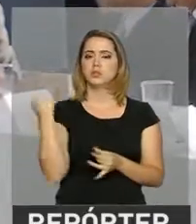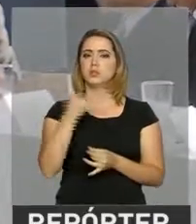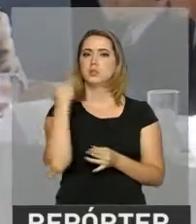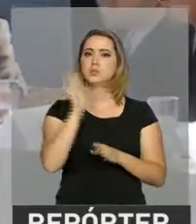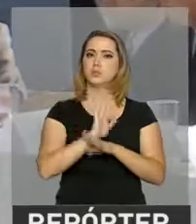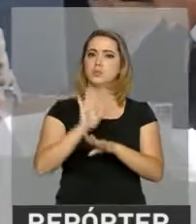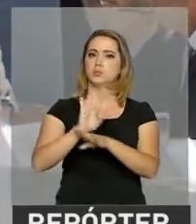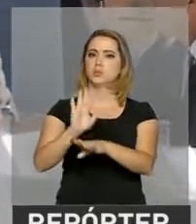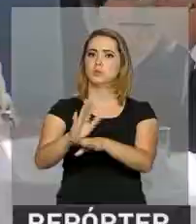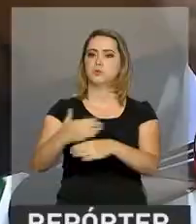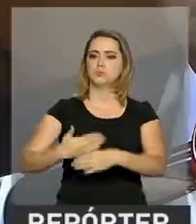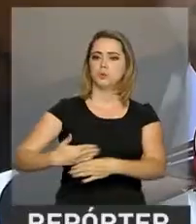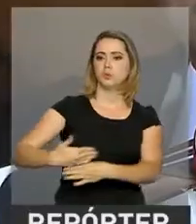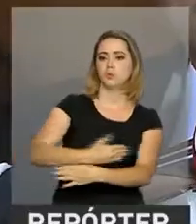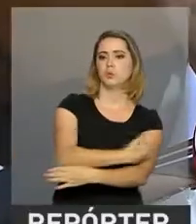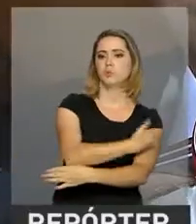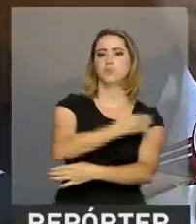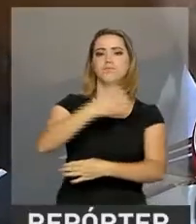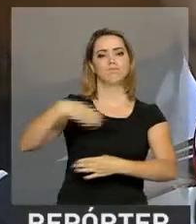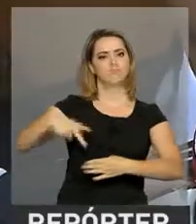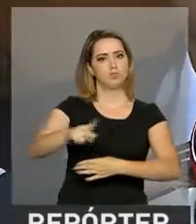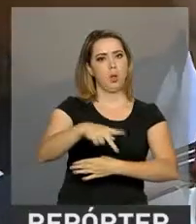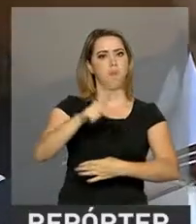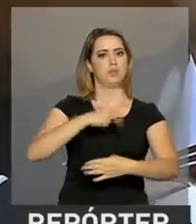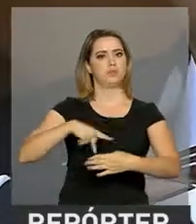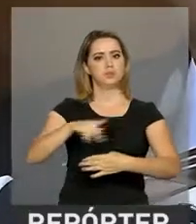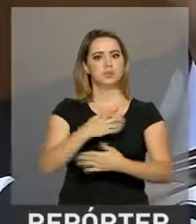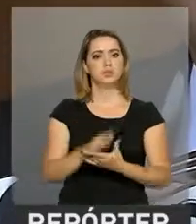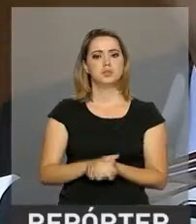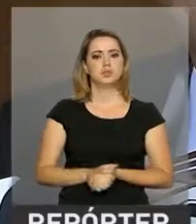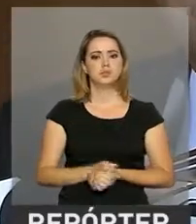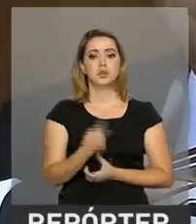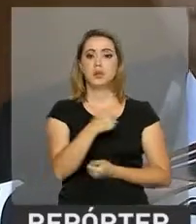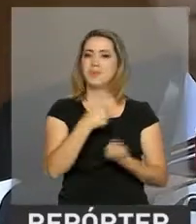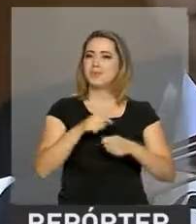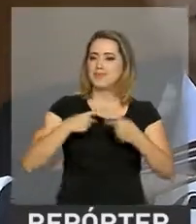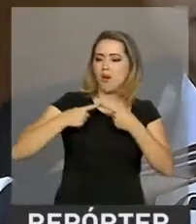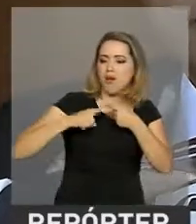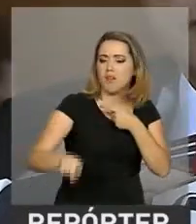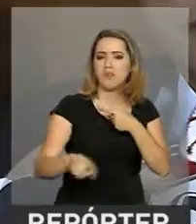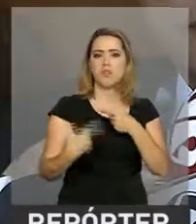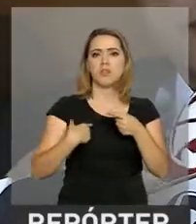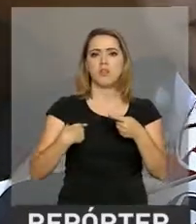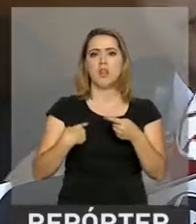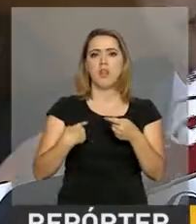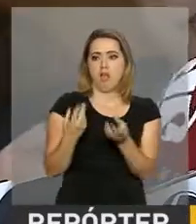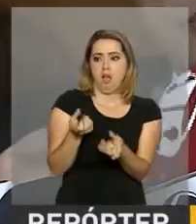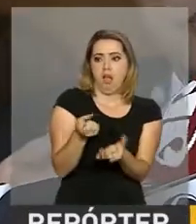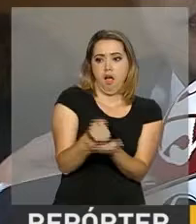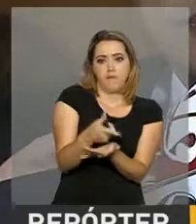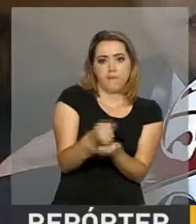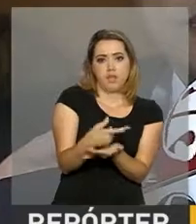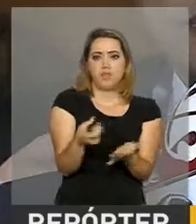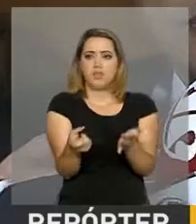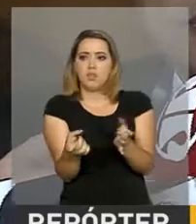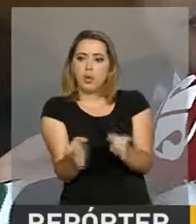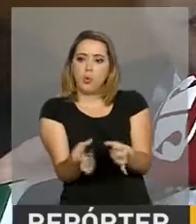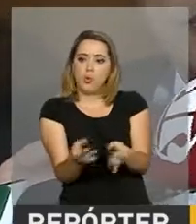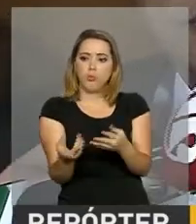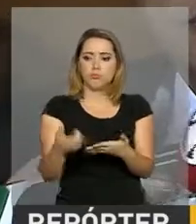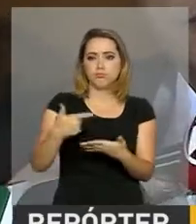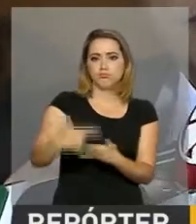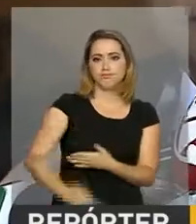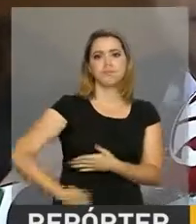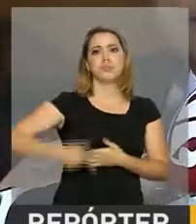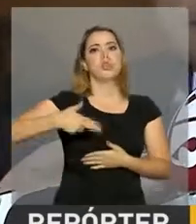as fronteiras nós temos que combater o tráfico de armas e drogas nas fronteiras atividade de inteligência ela tem